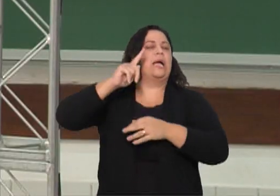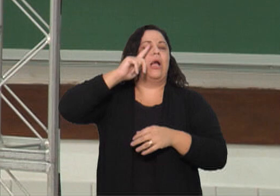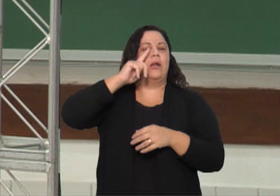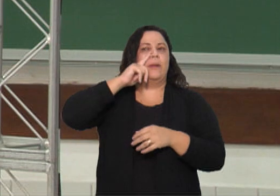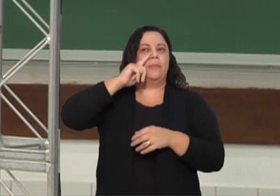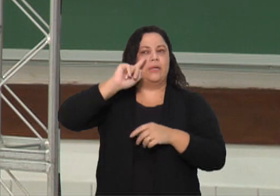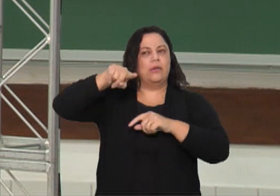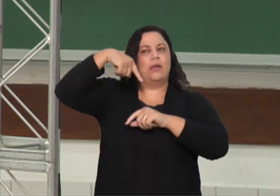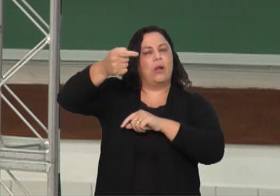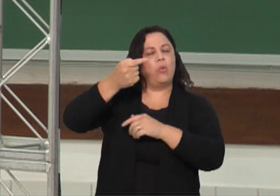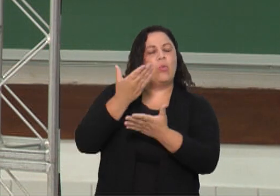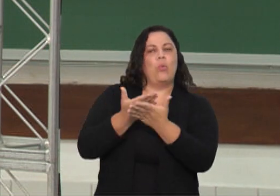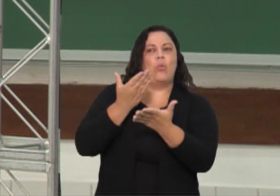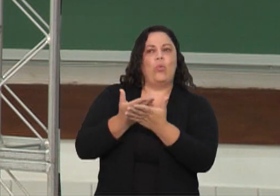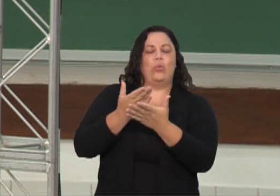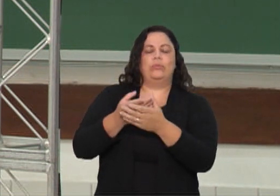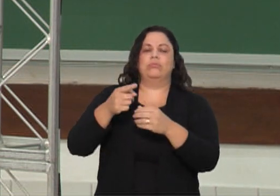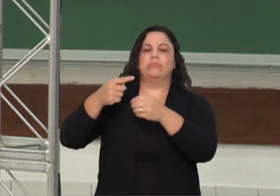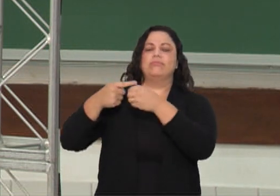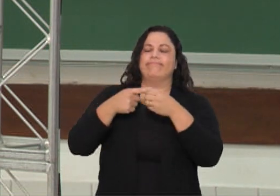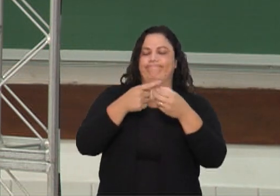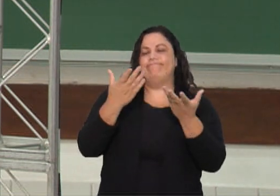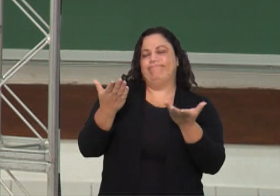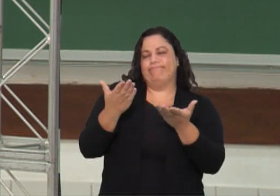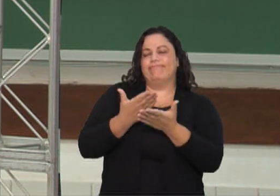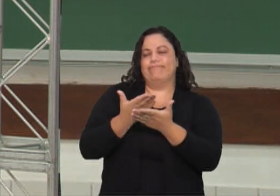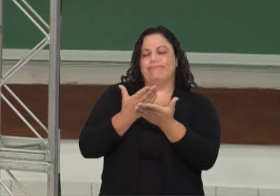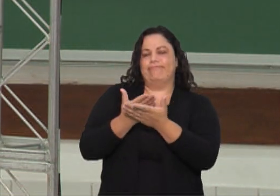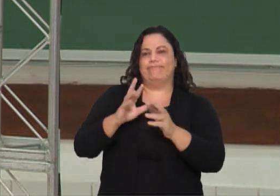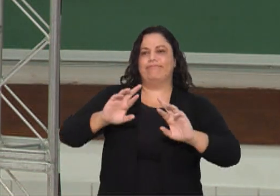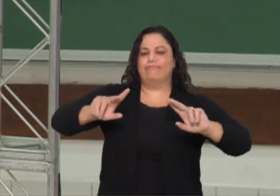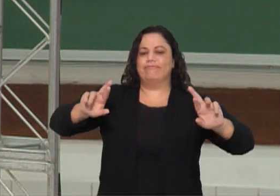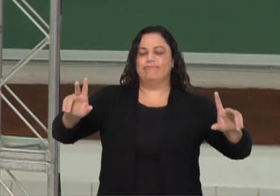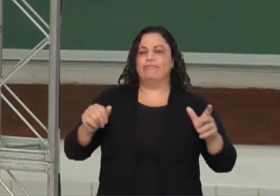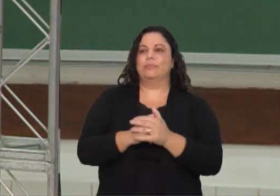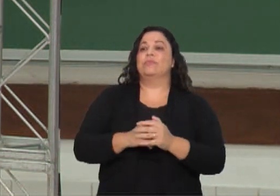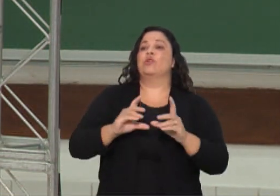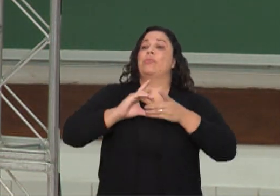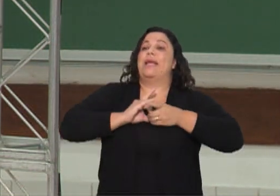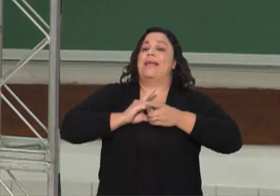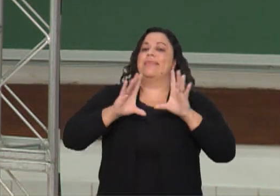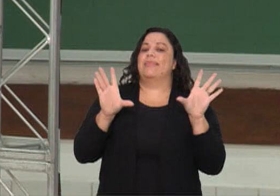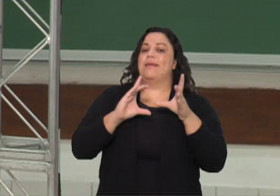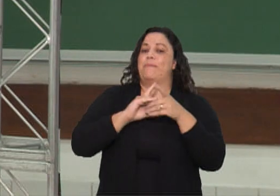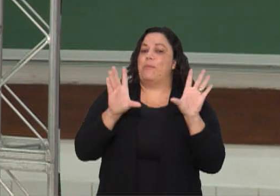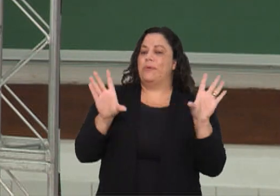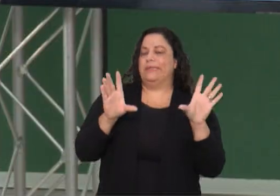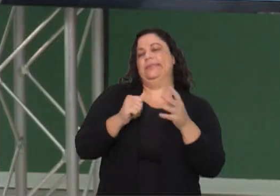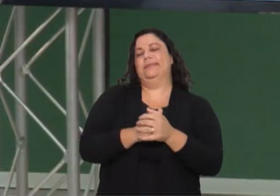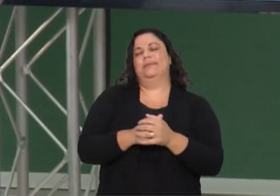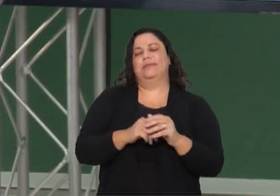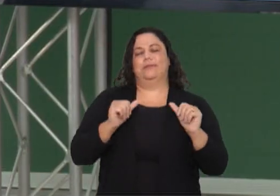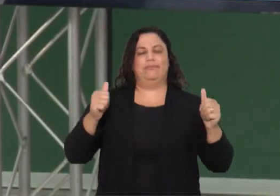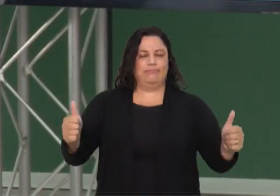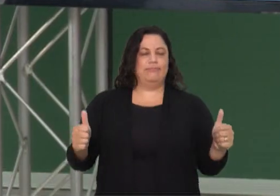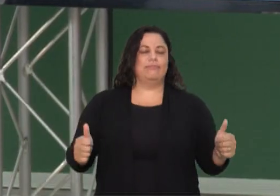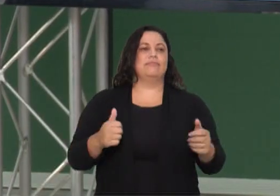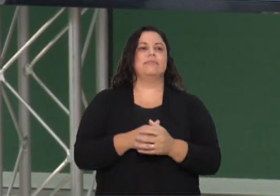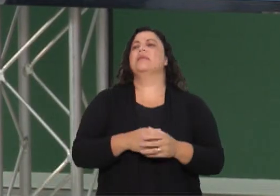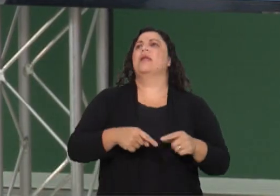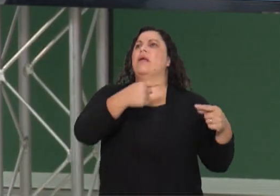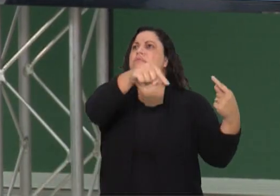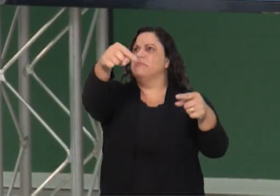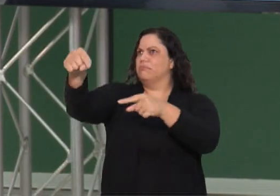vamos estudar sobre o berço da democracia, beleza? A gente sempre faz uma discussão e traz uma problemática atual